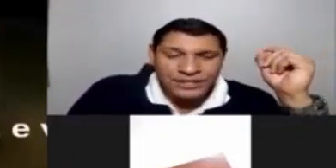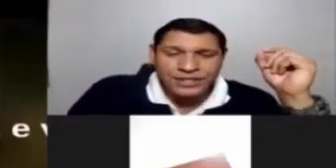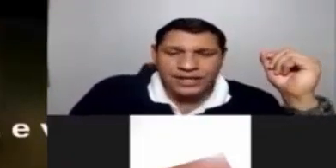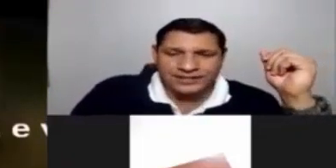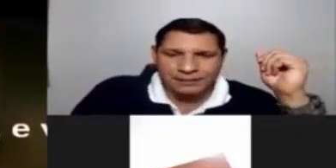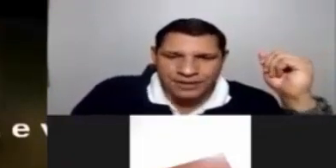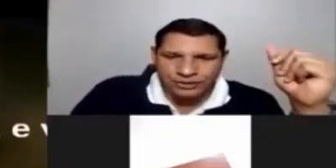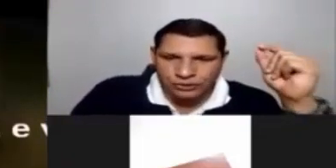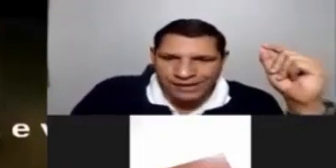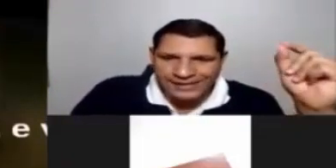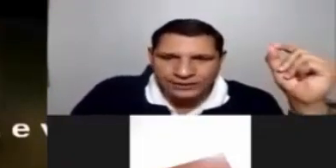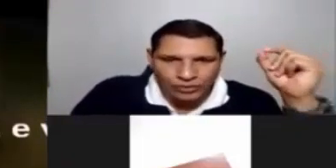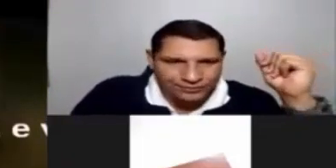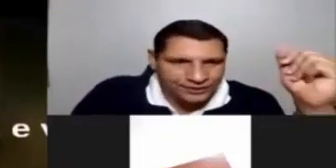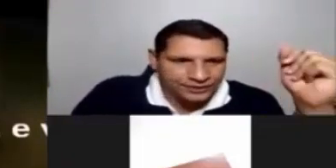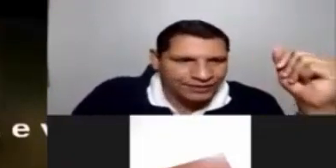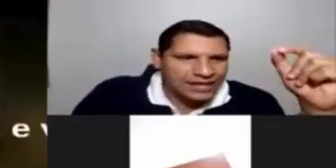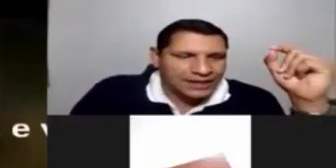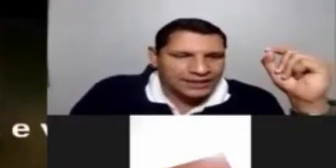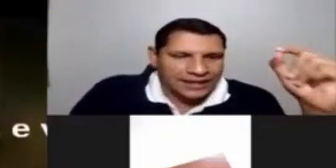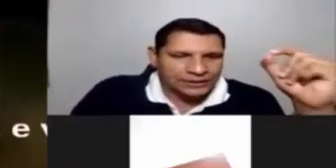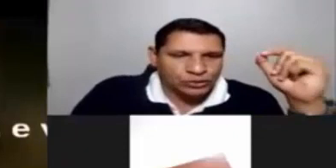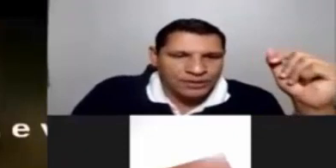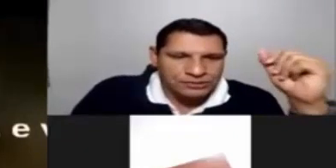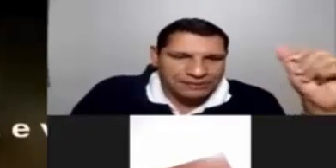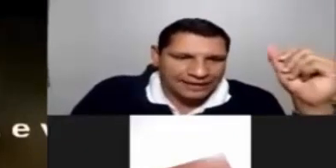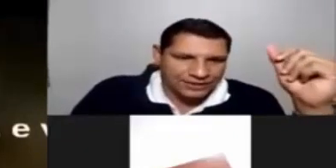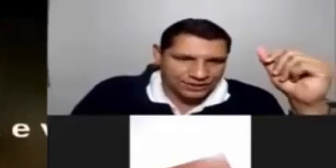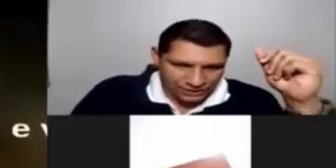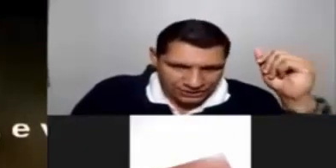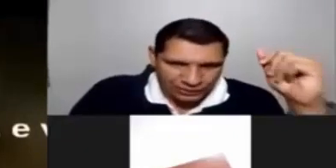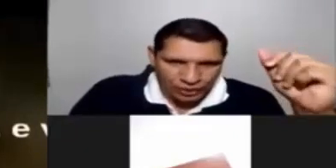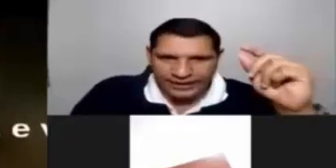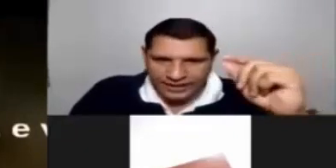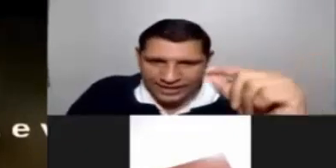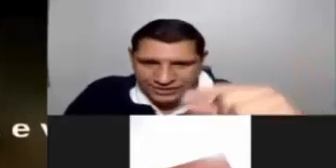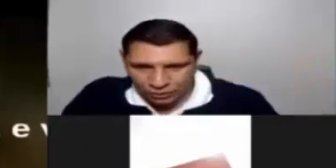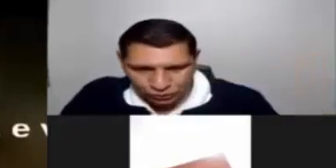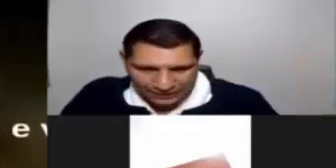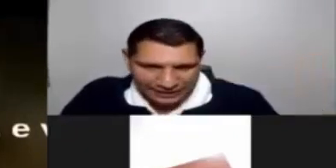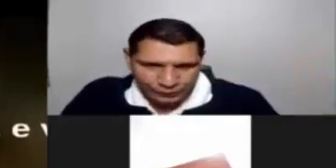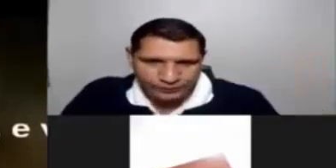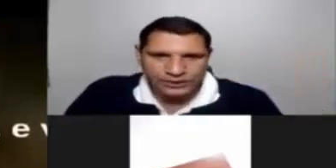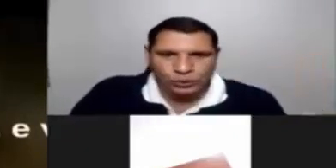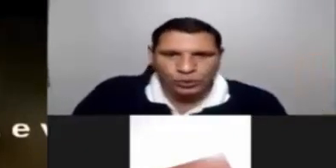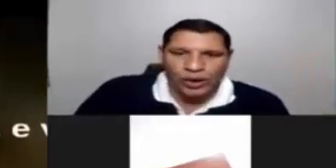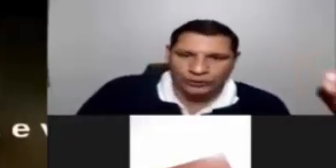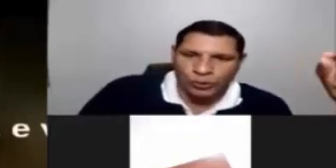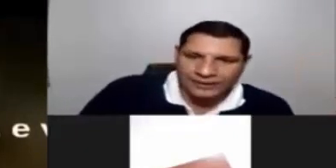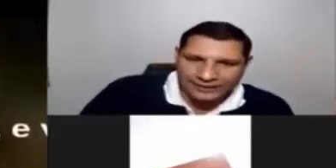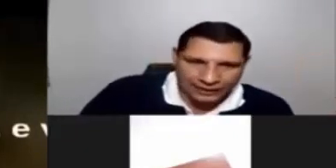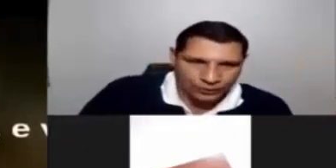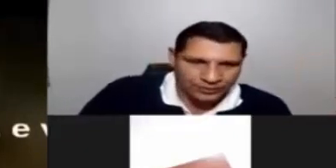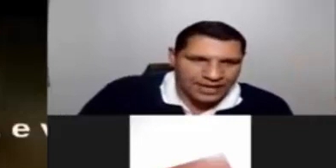lembra-te de que recebeste os teus bens em tua vida. E Lázaro somente mares. E agora este é consolado e tu